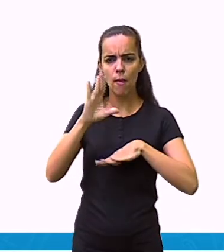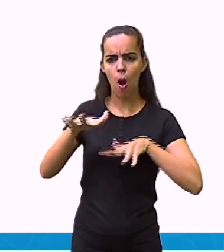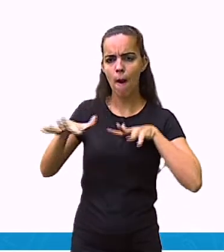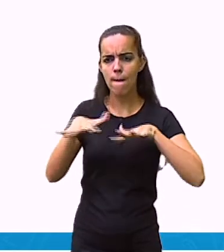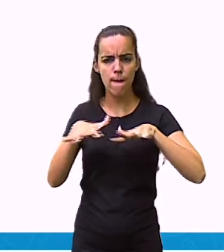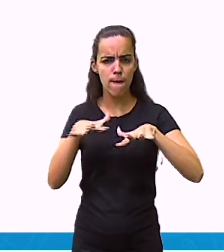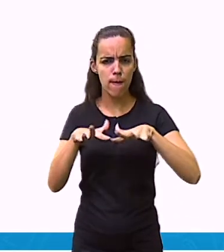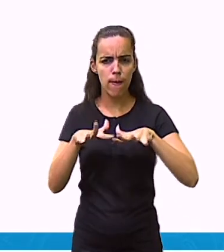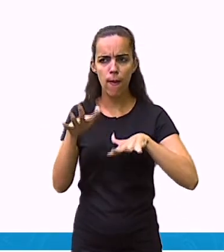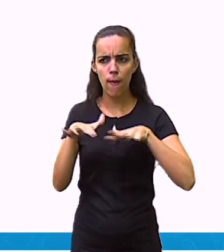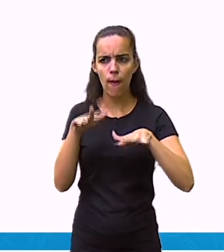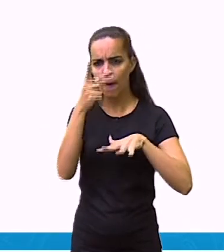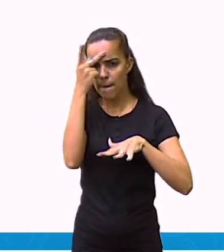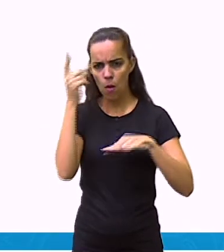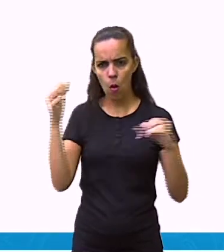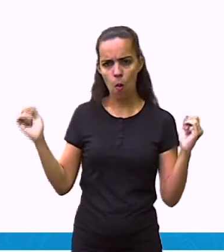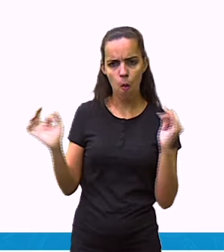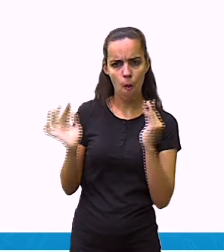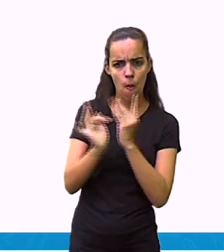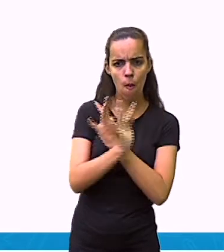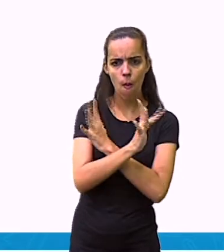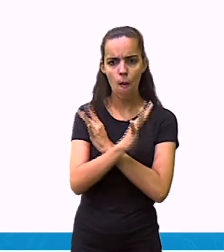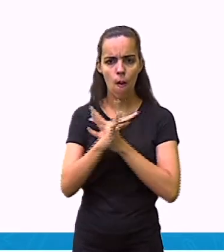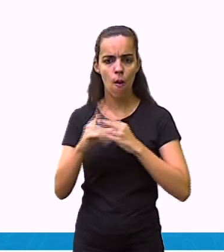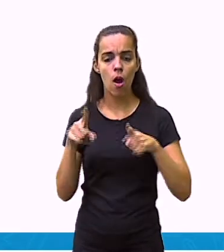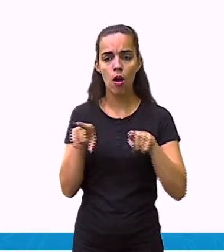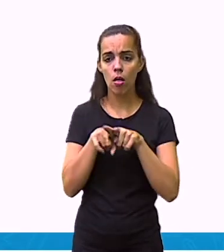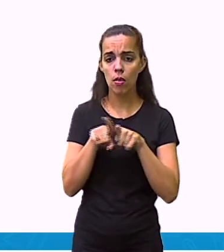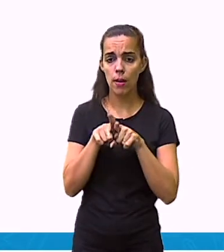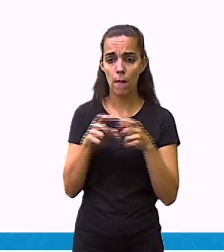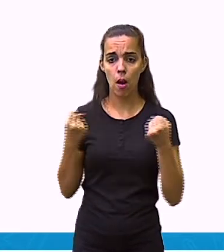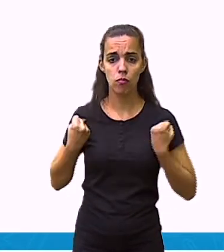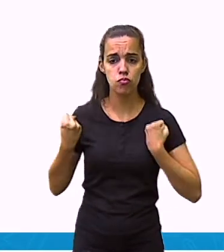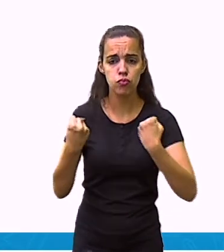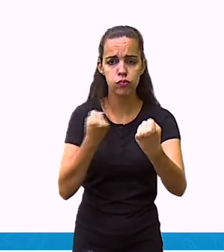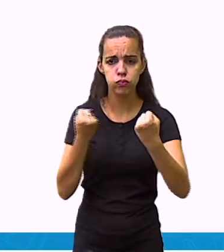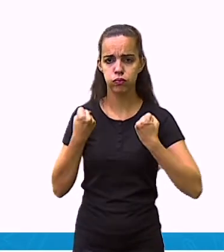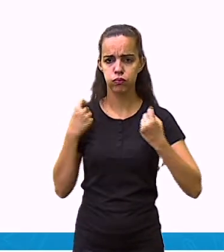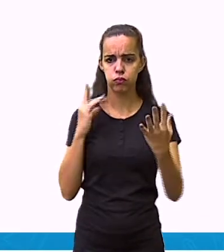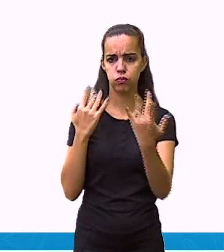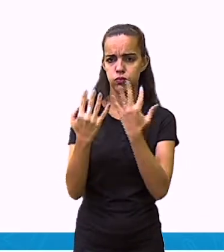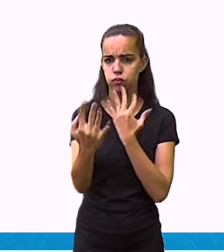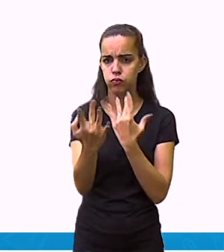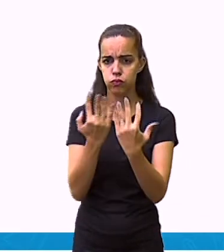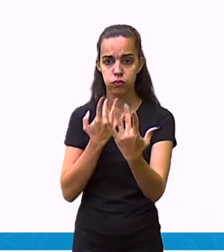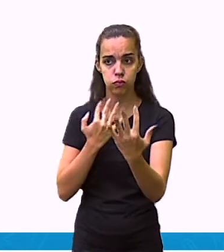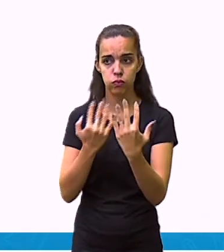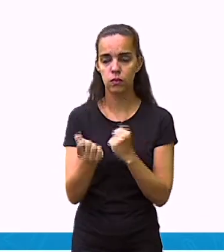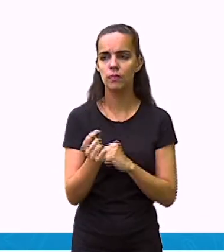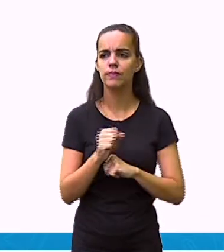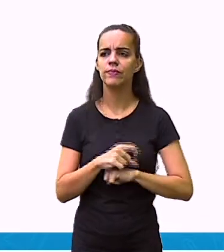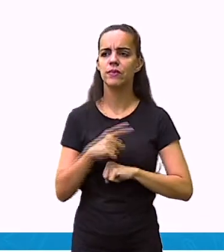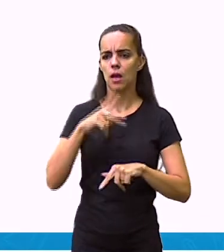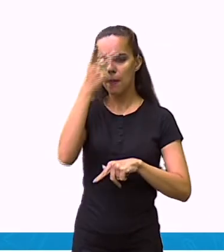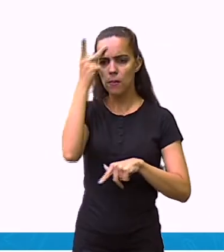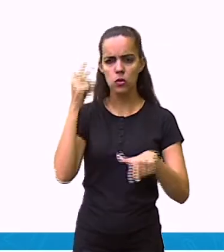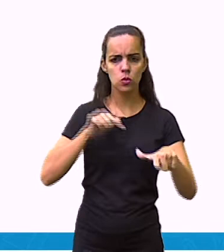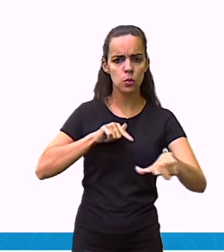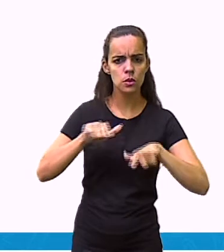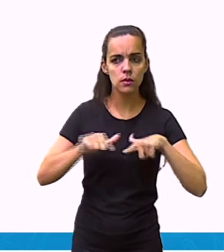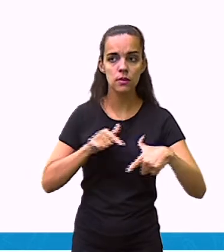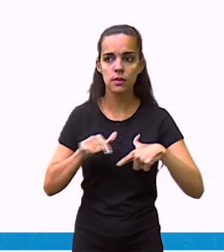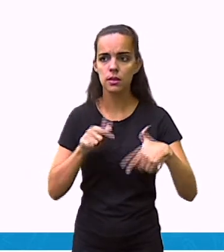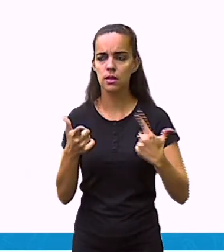movimentado, tanto por pessoas quanto por veículos. Isso devido ao horário dos serviços, das atividades que